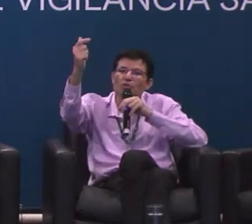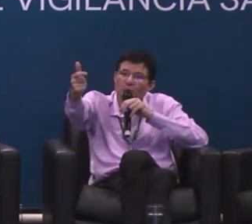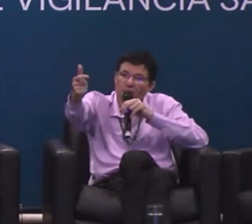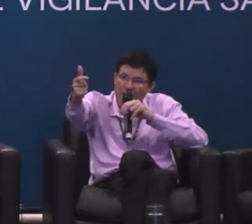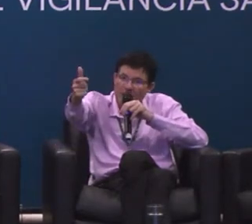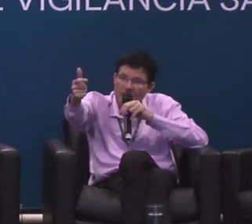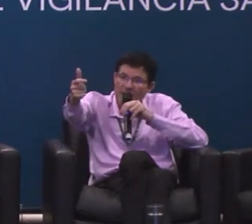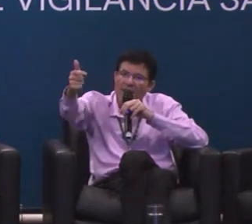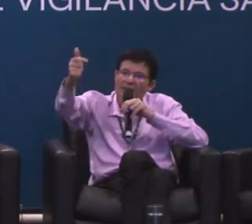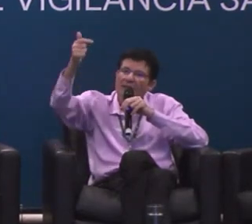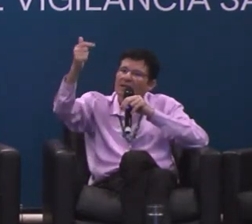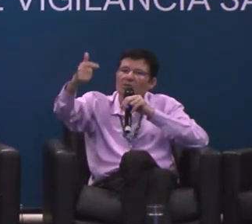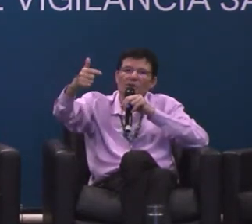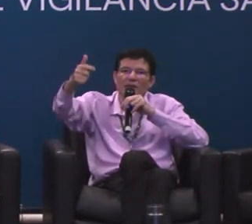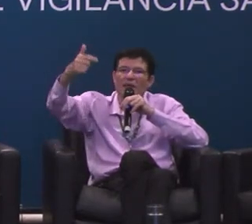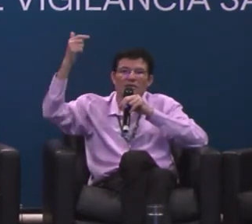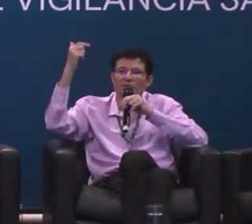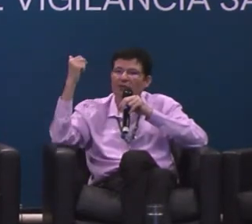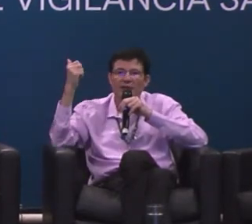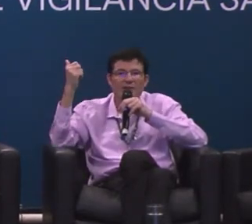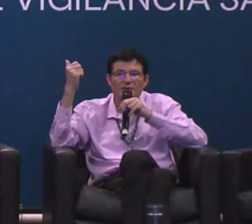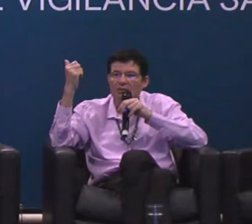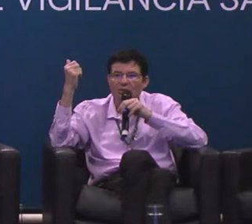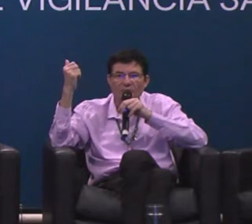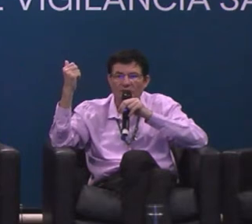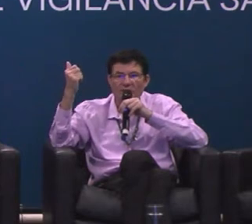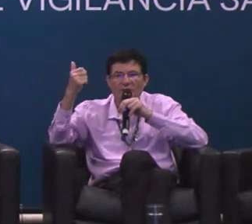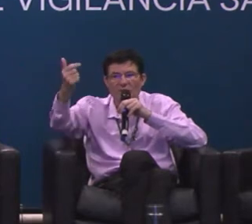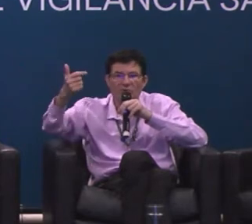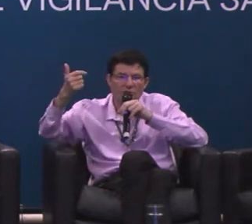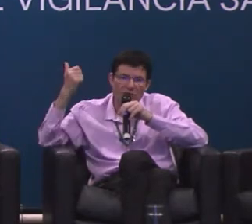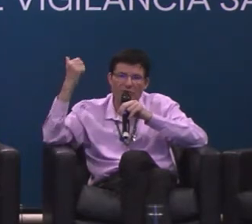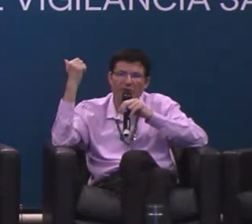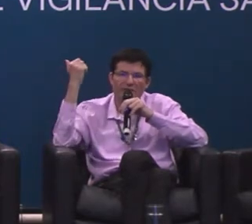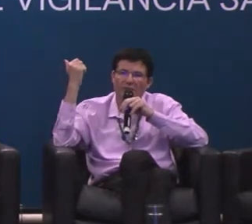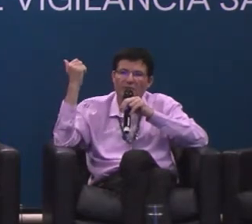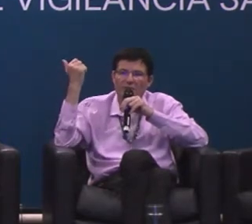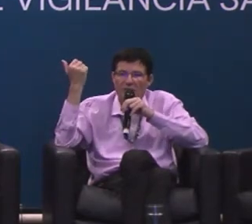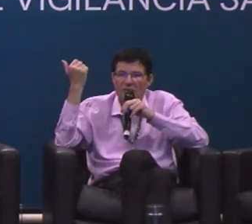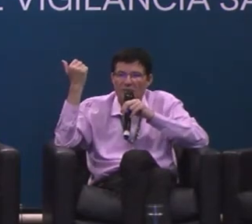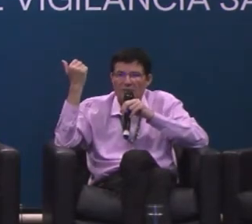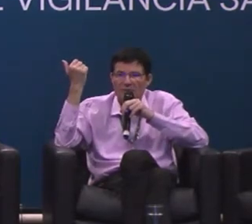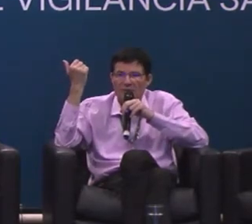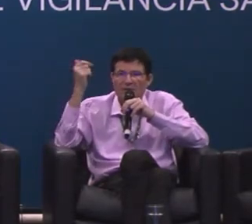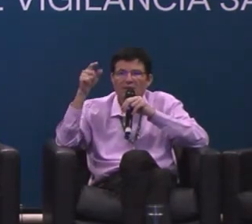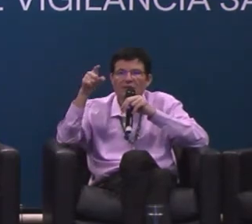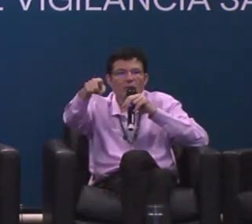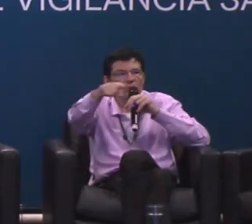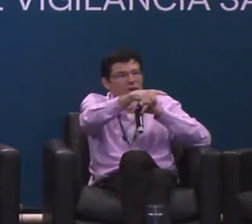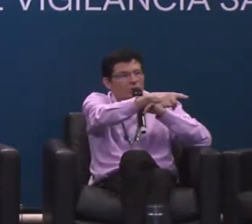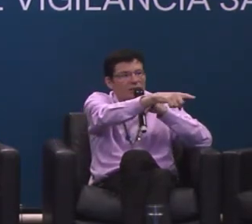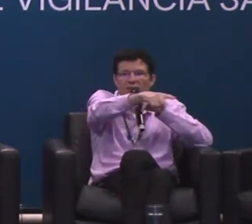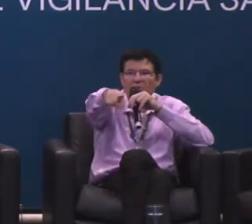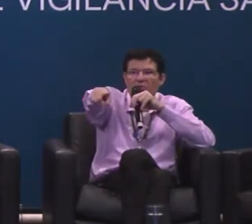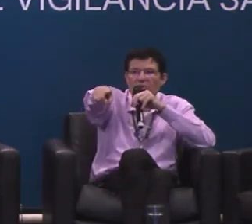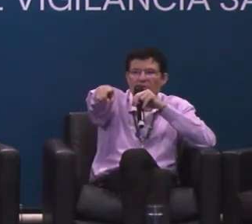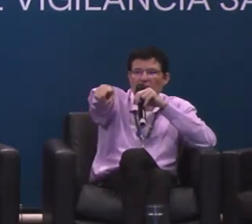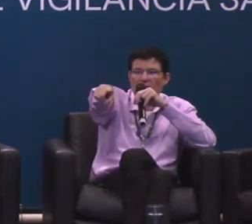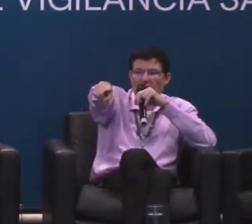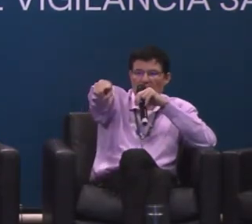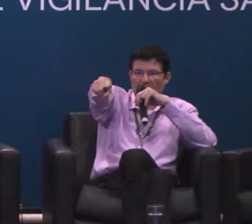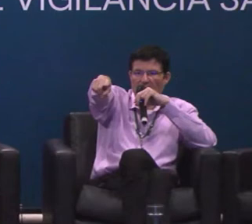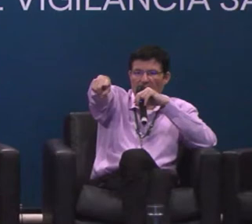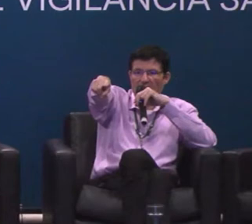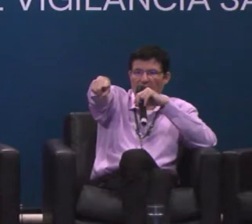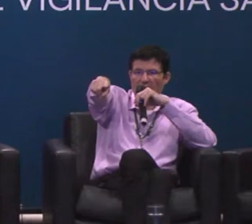suplementar, adotar diferentes instrumentos, inclusive do gerenciamento de risco. Então, o seu gerenciamento de risco lá